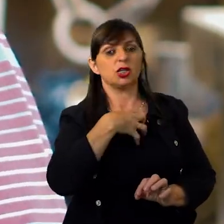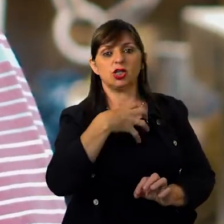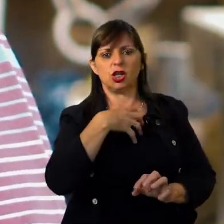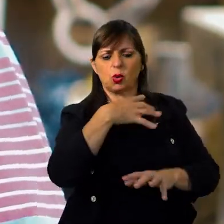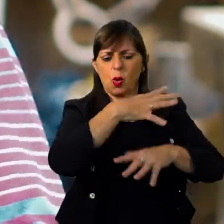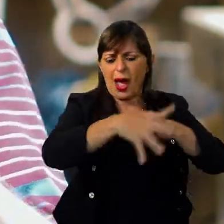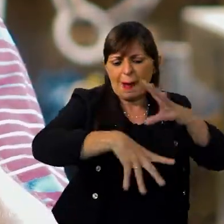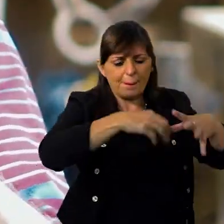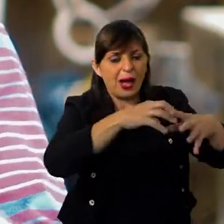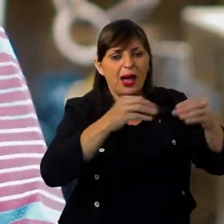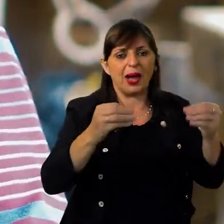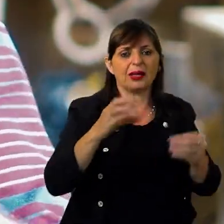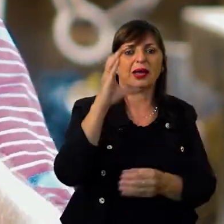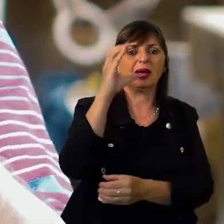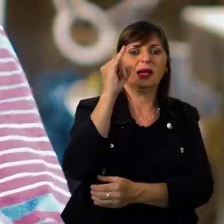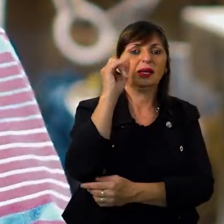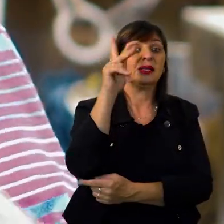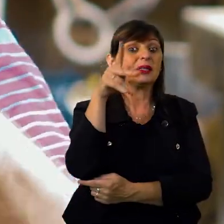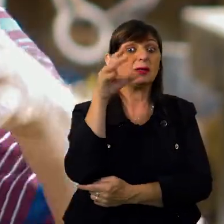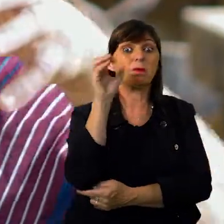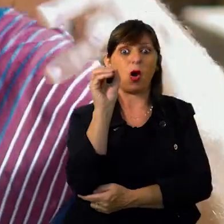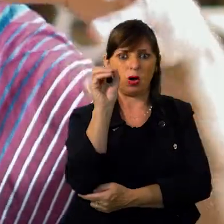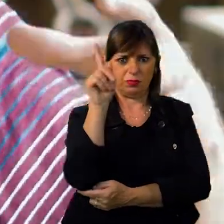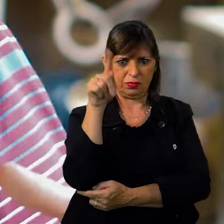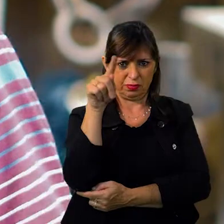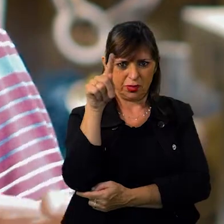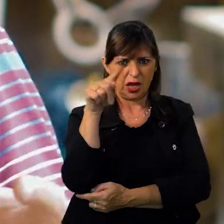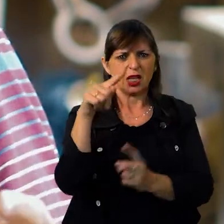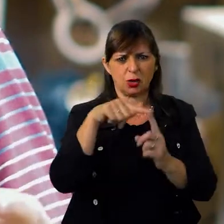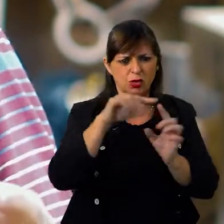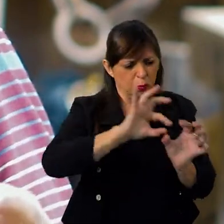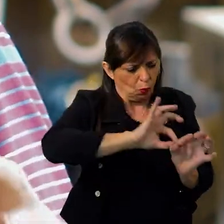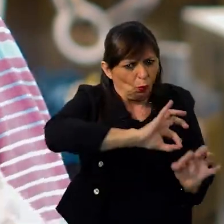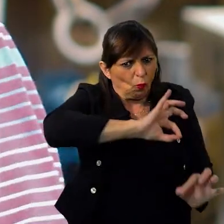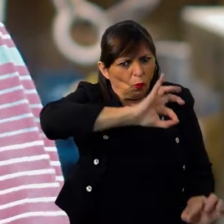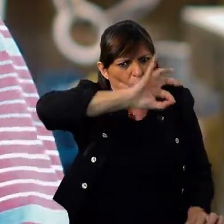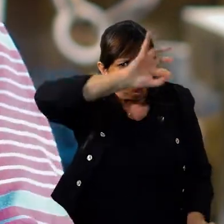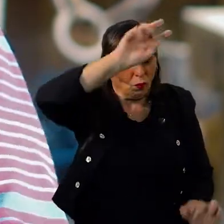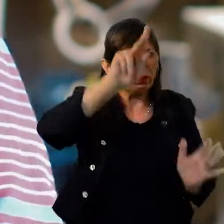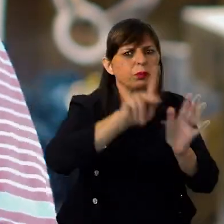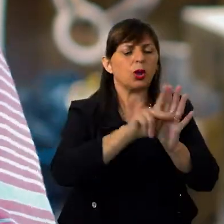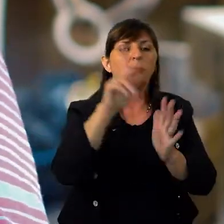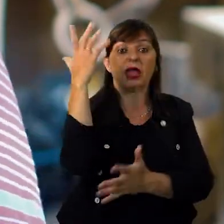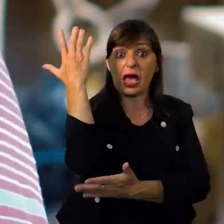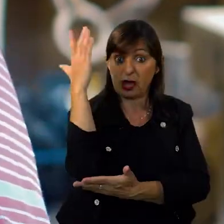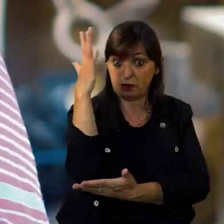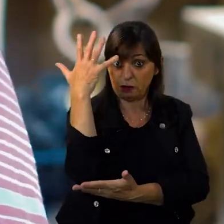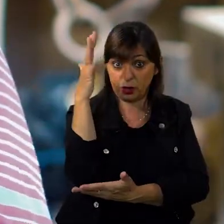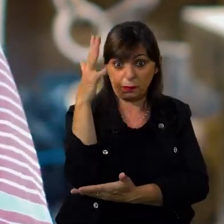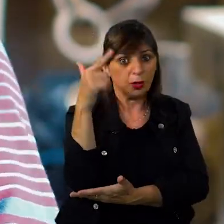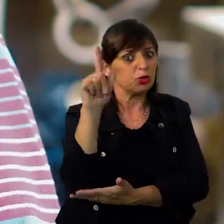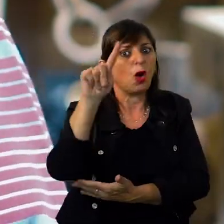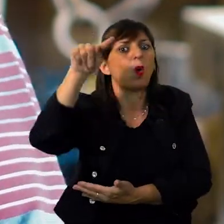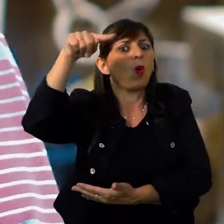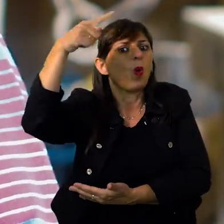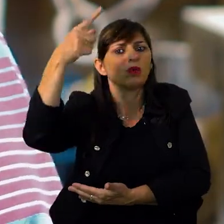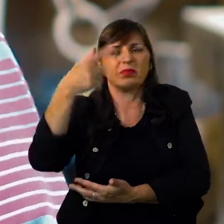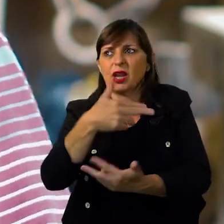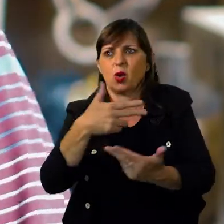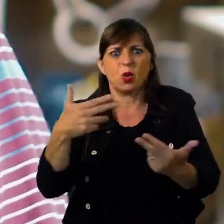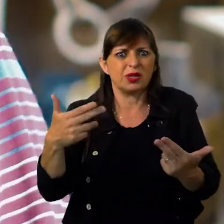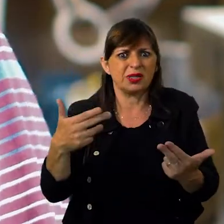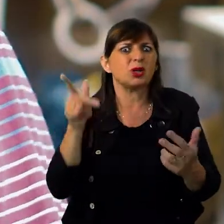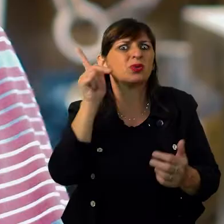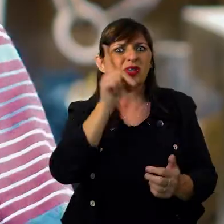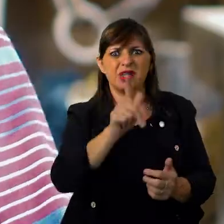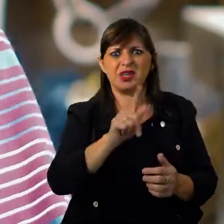era encontrado aqui então essa era a maneira de nós confeccionarmos uma bolsa tudo amarrada não se pop que nós não temos outro